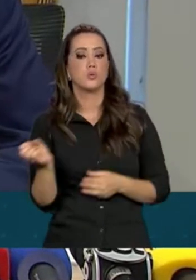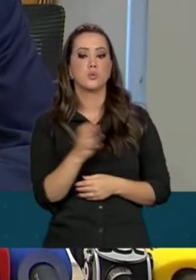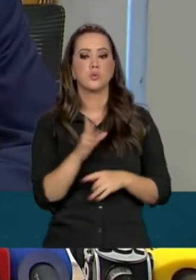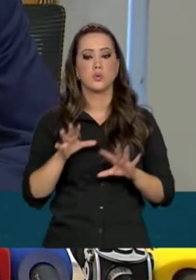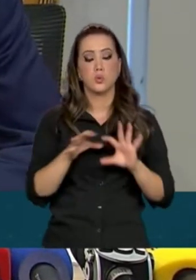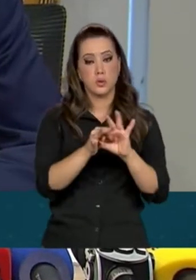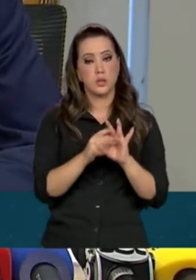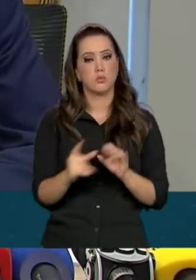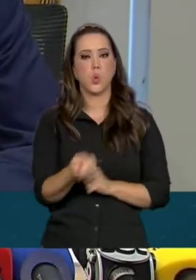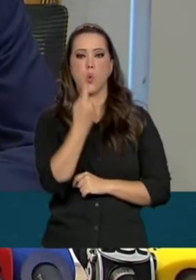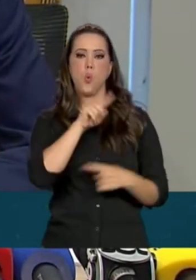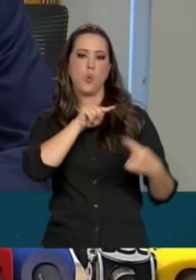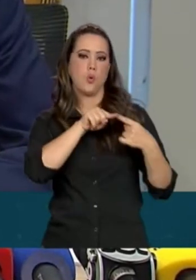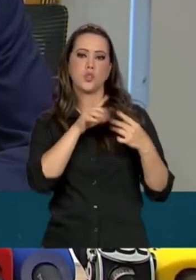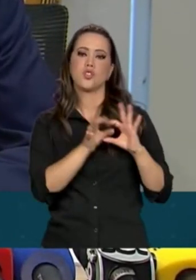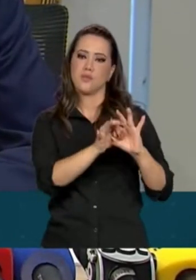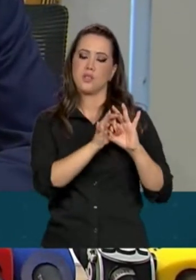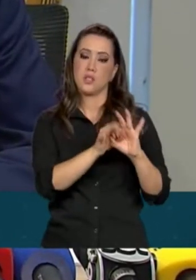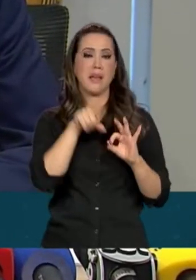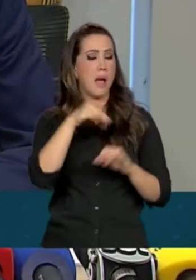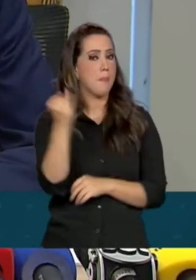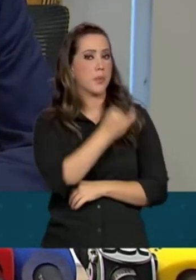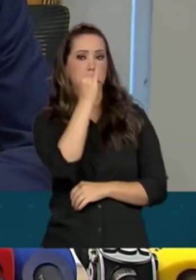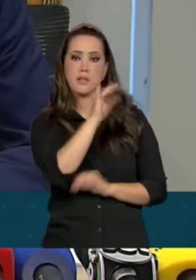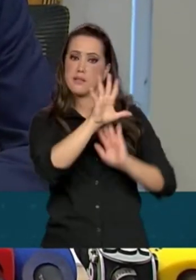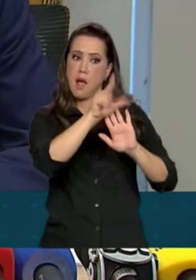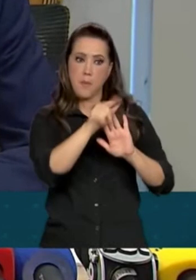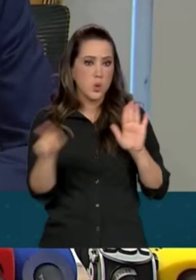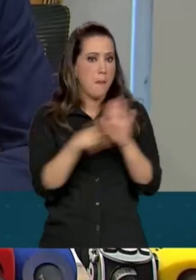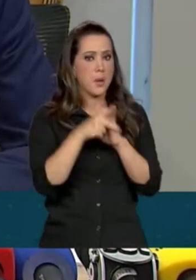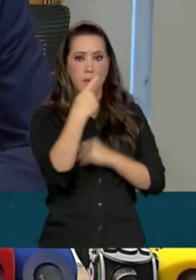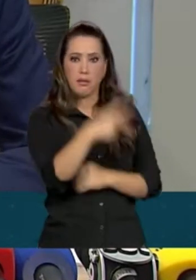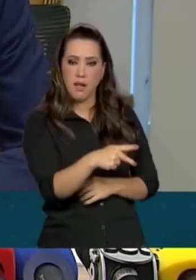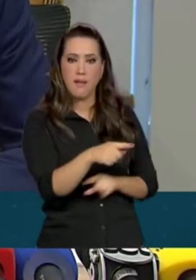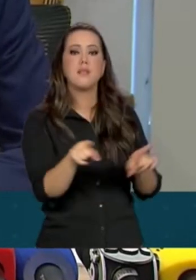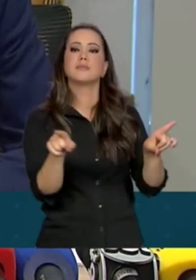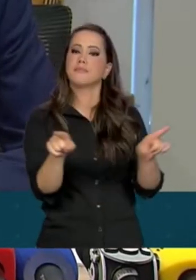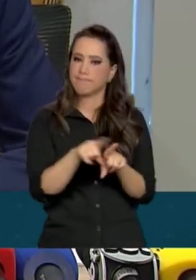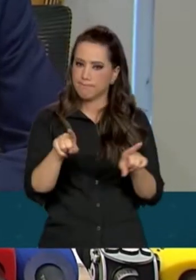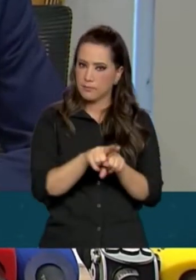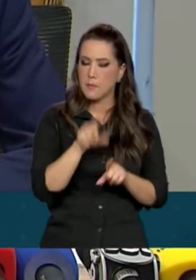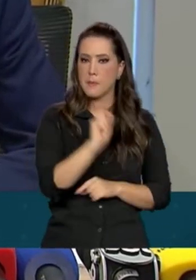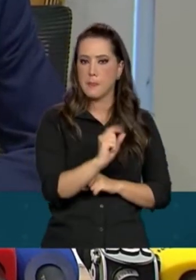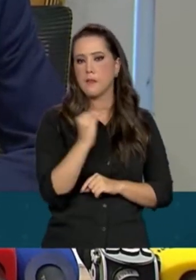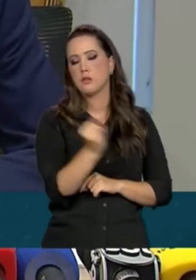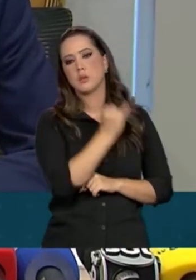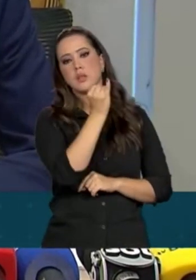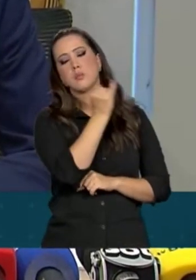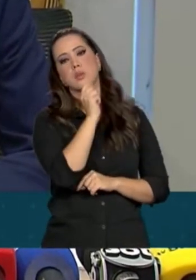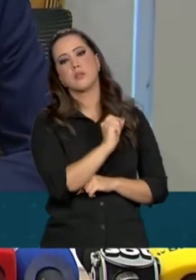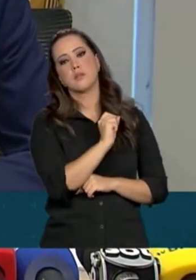atrela todos nós, que é a importância da Amazônia em si, mas também a